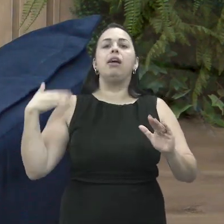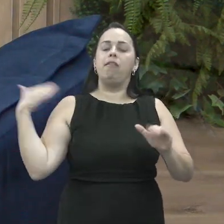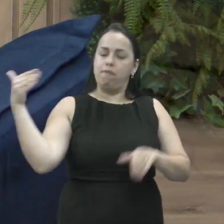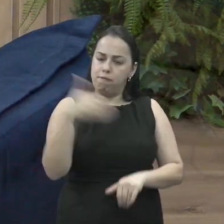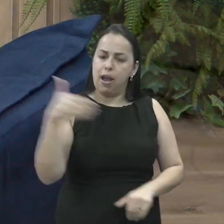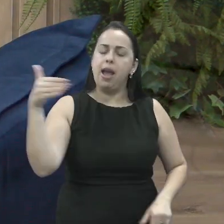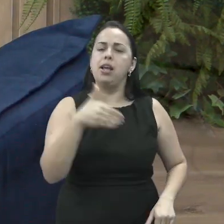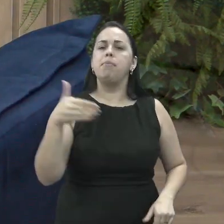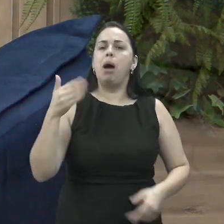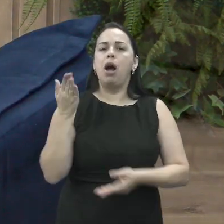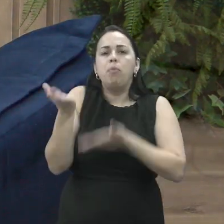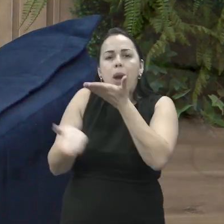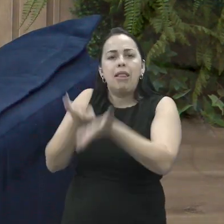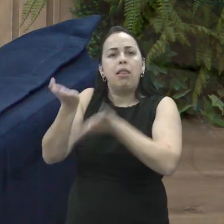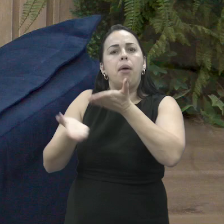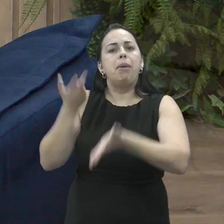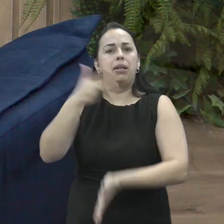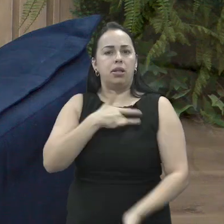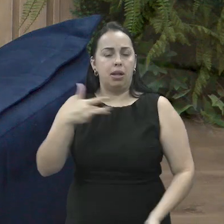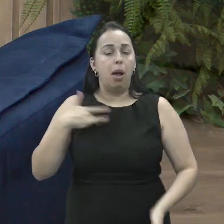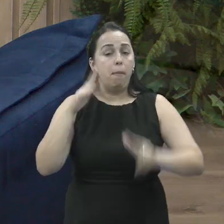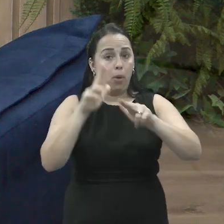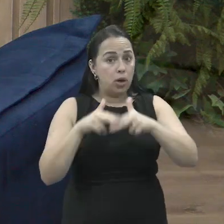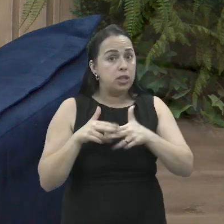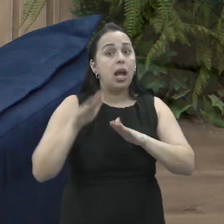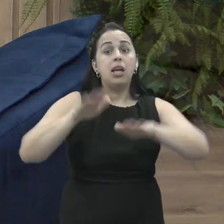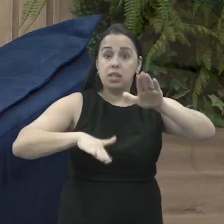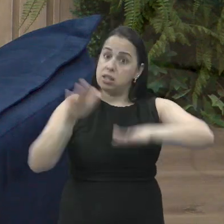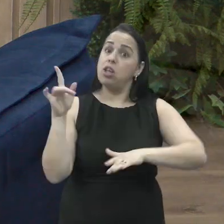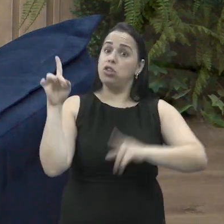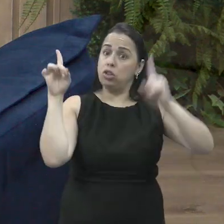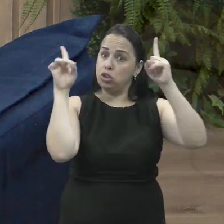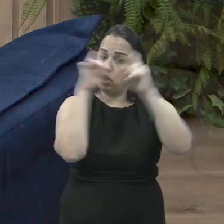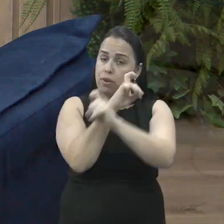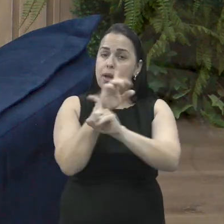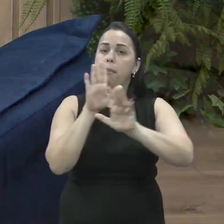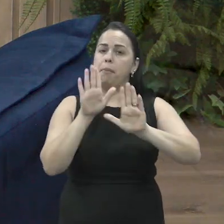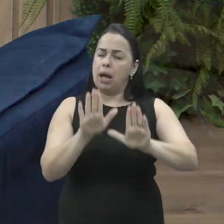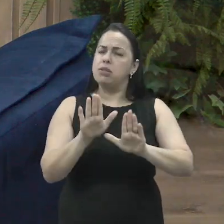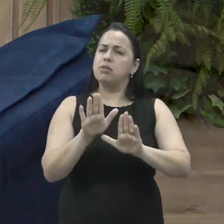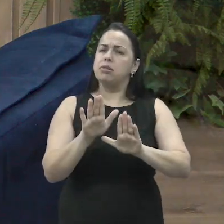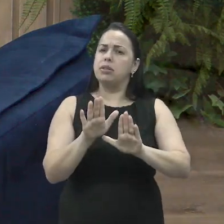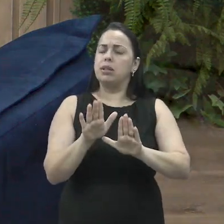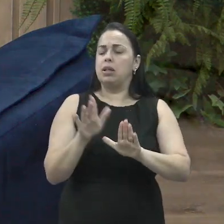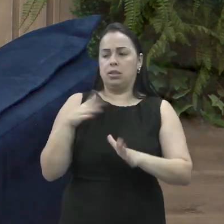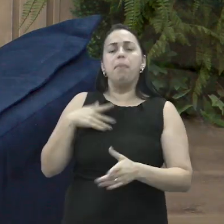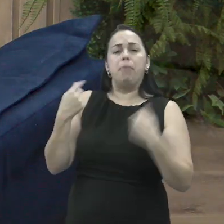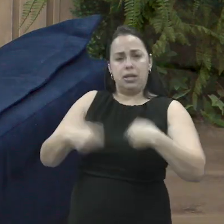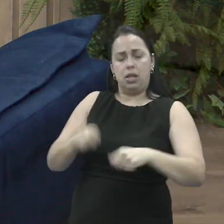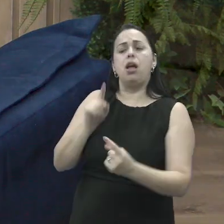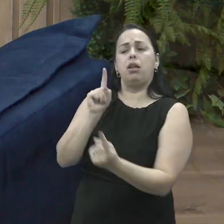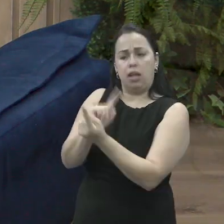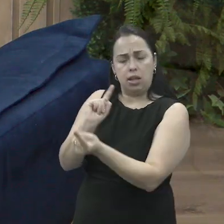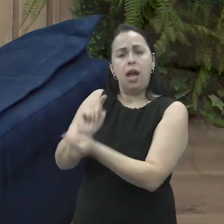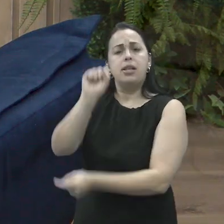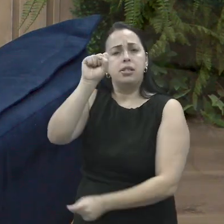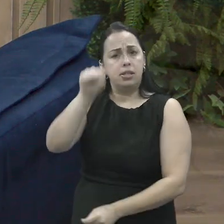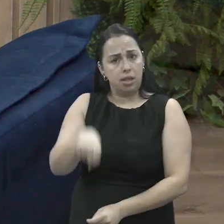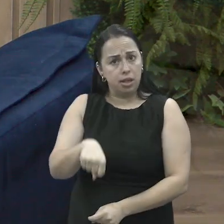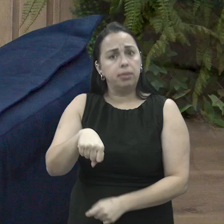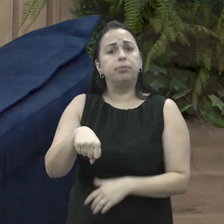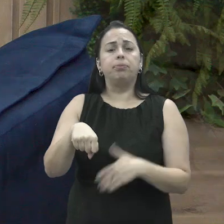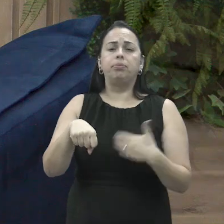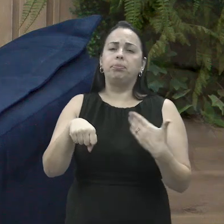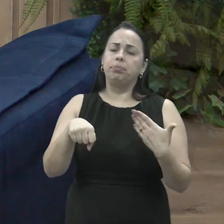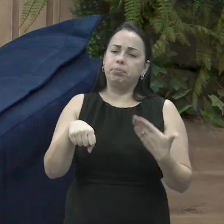São José, Isso é onde dificulta um pouco o trabalho, Mas você também não pode deixar de atender, você